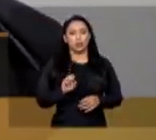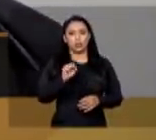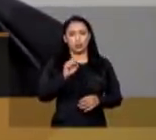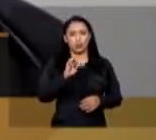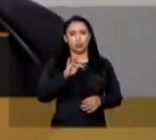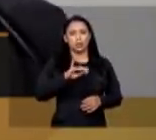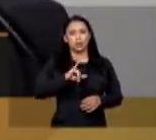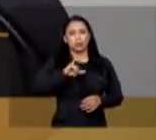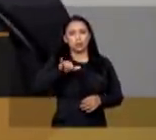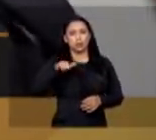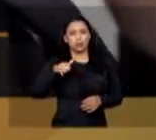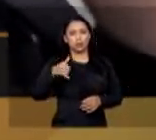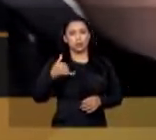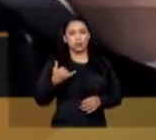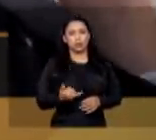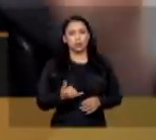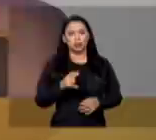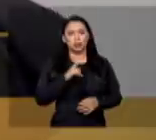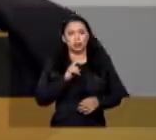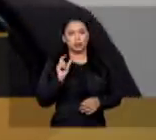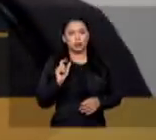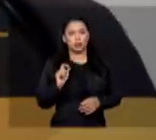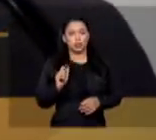STJ. No HC